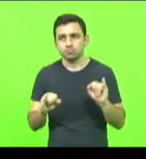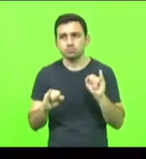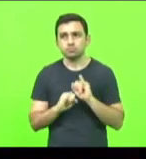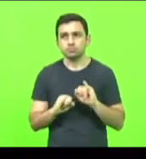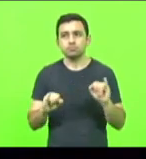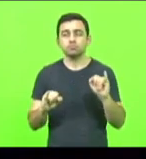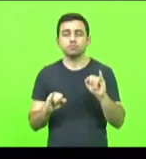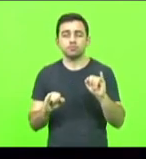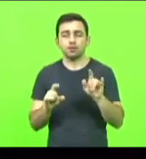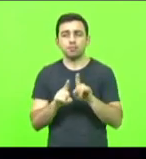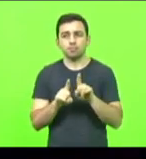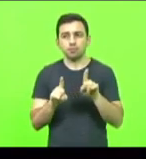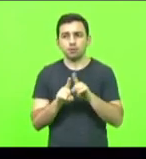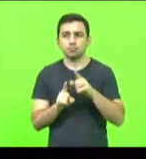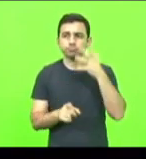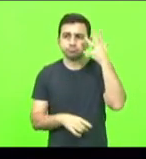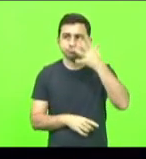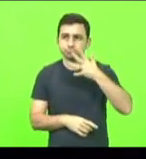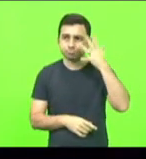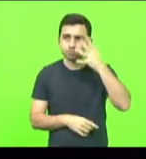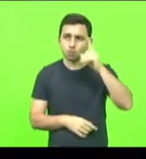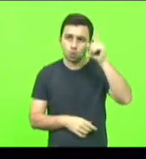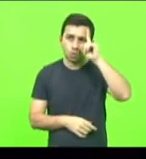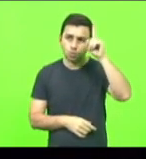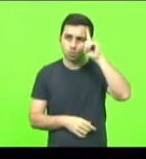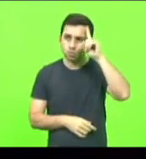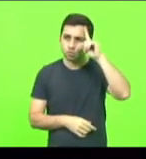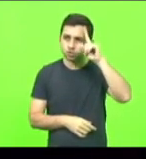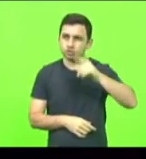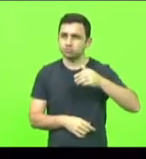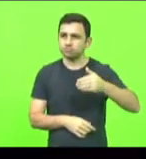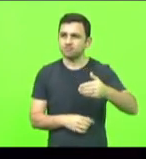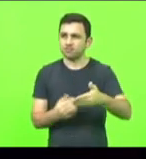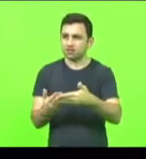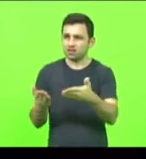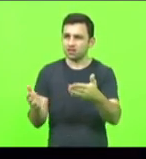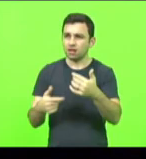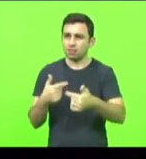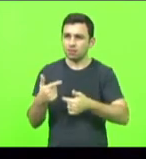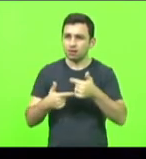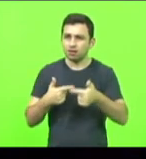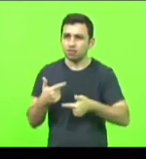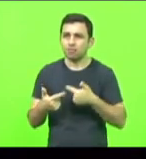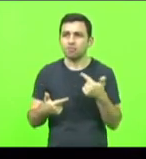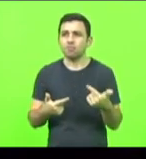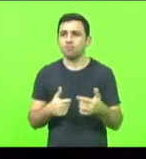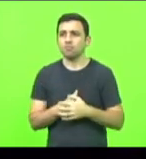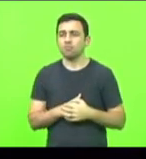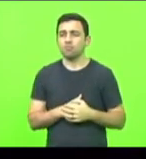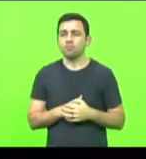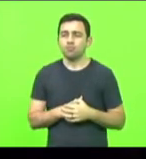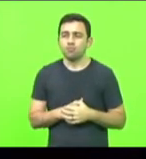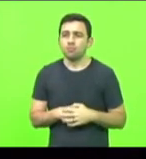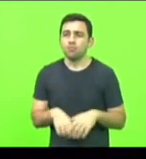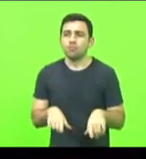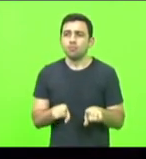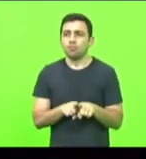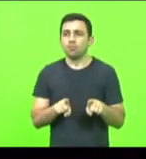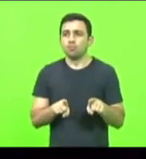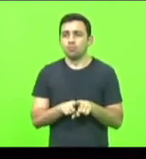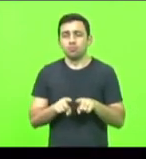verbais, daqueles que, no dia a dia, seja do seu trabalho lá na